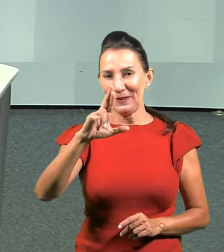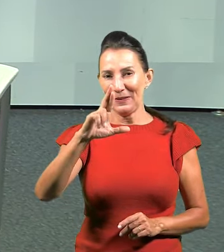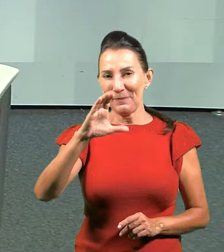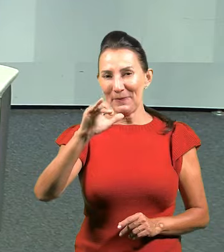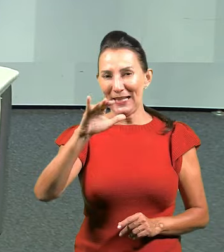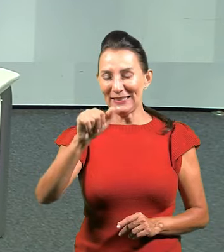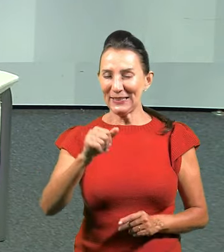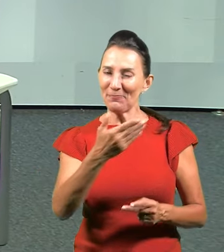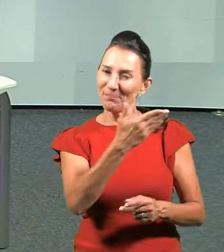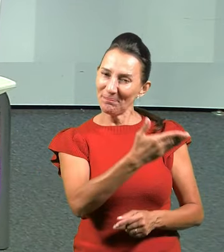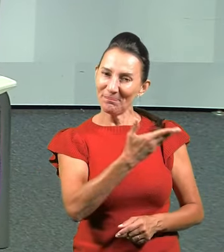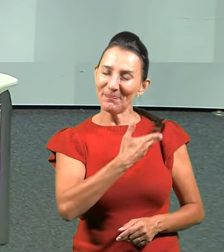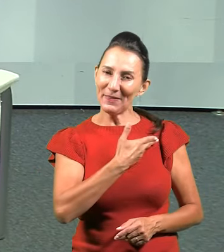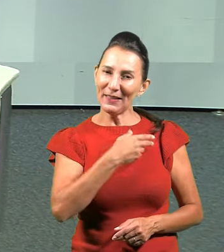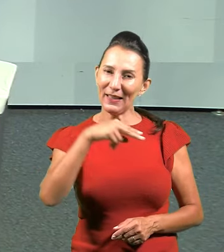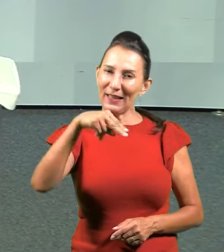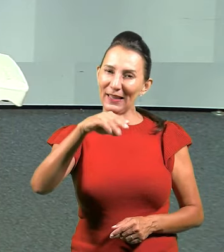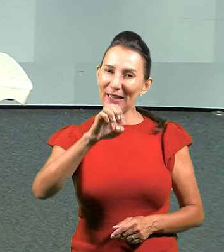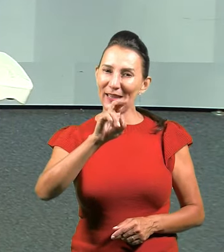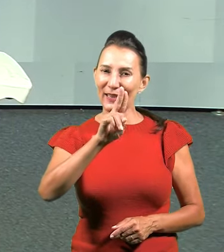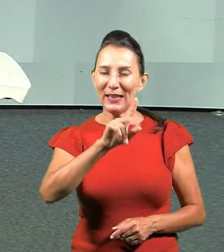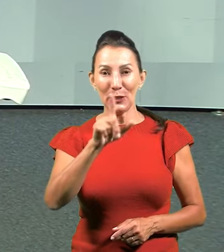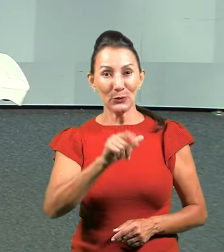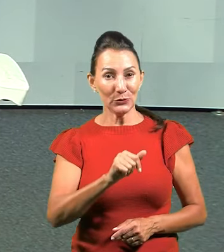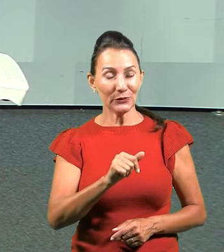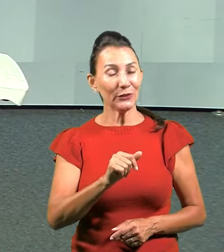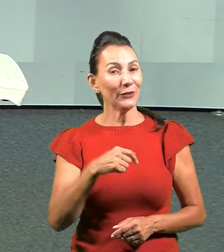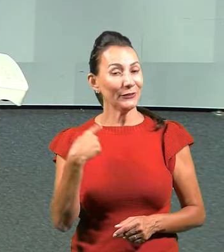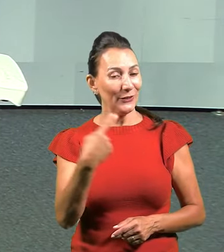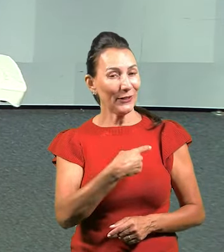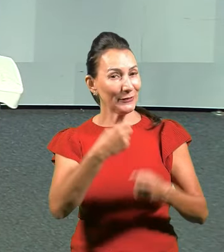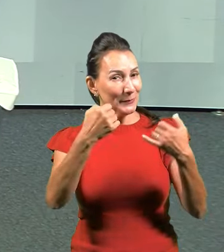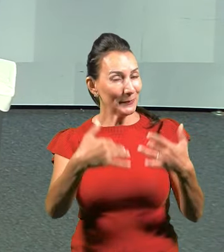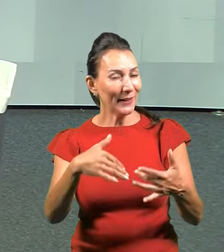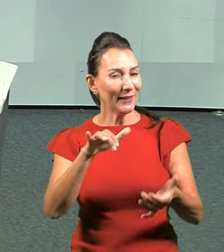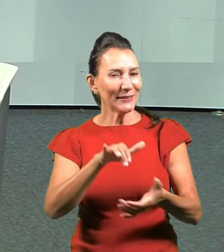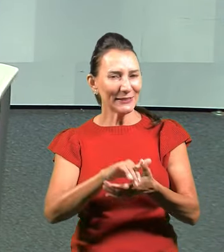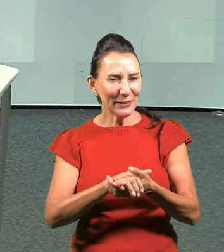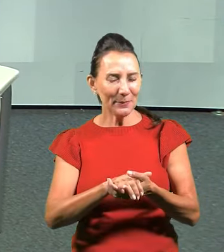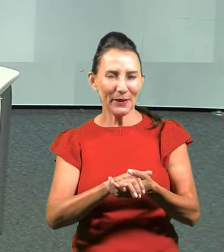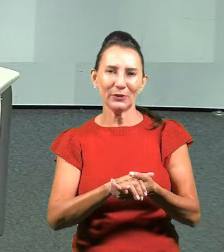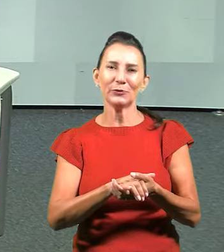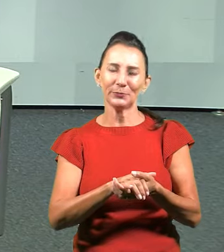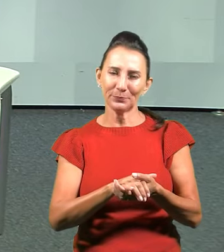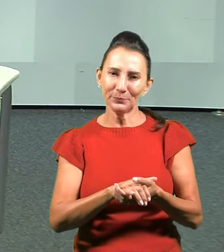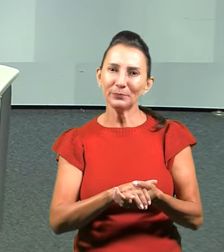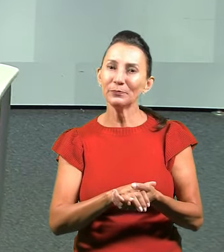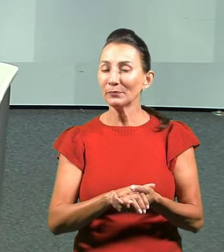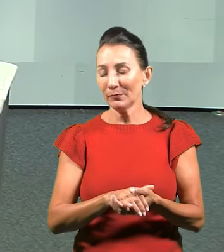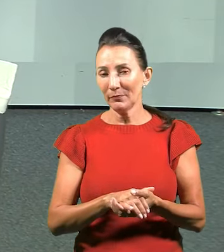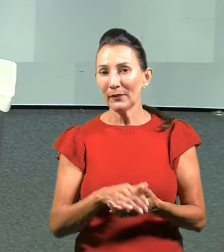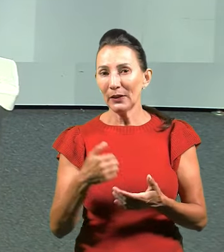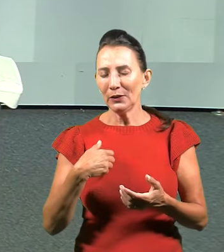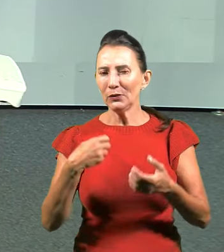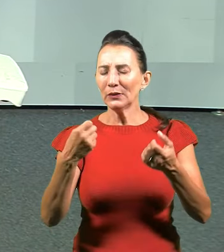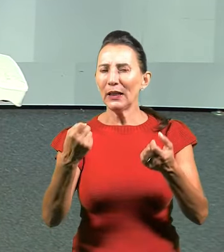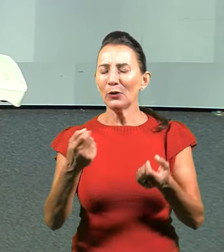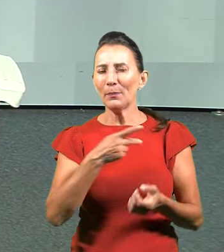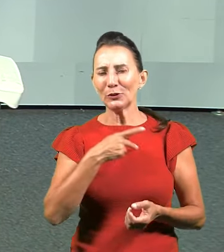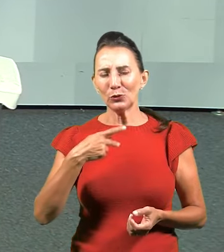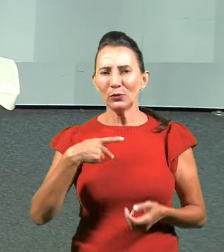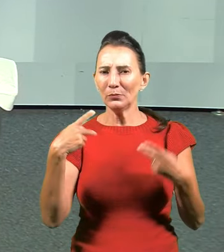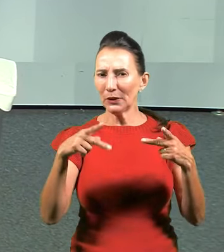minha amiga Neuza. Nós vamos falar aqui rapidamente sobre casamento. O nosso pastor falou sobre divórcio e nós vamos falar aqui um